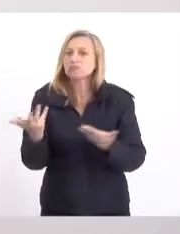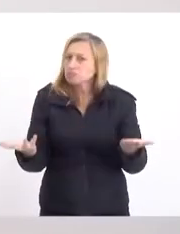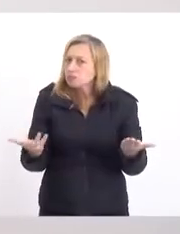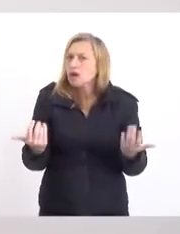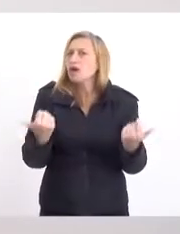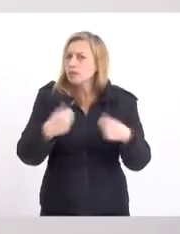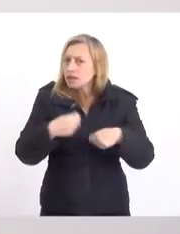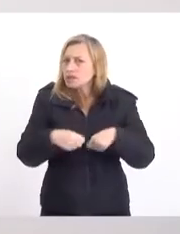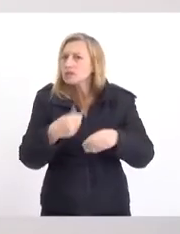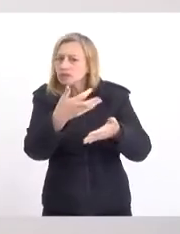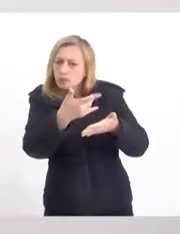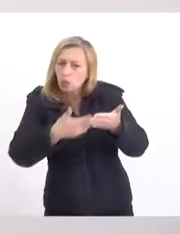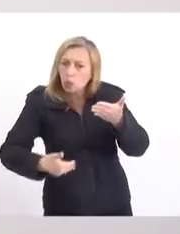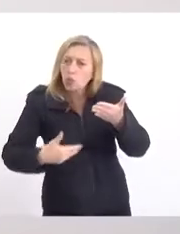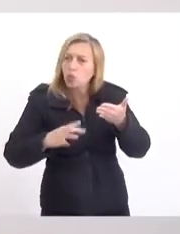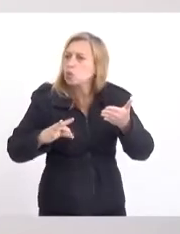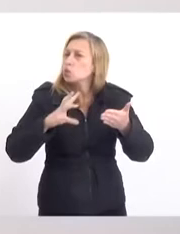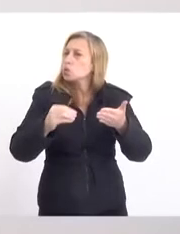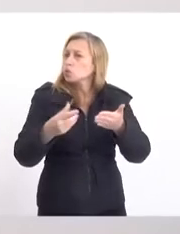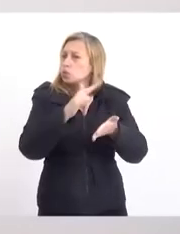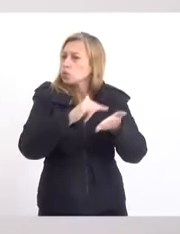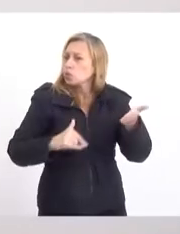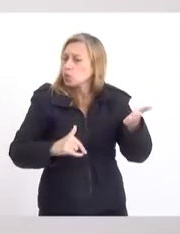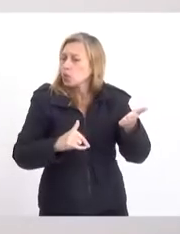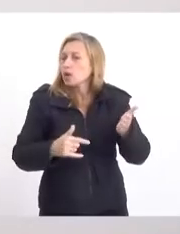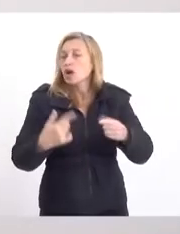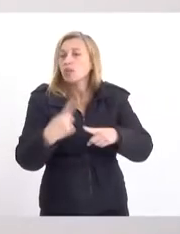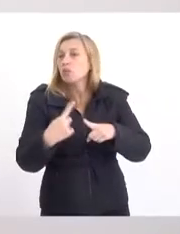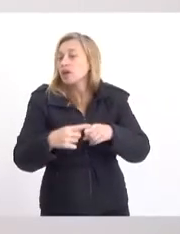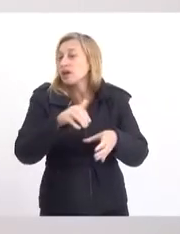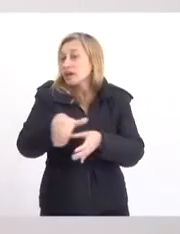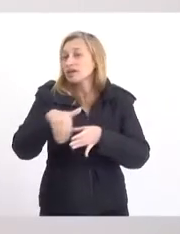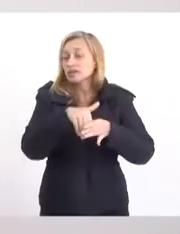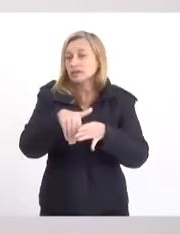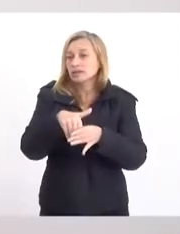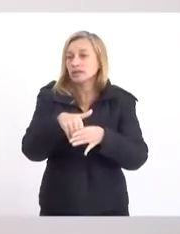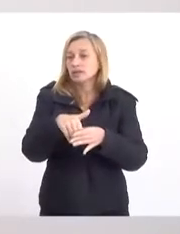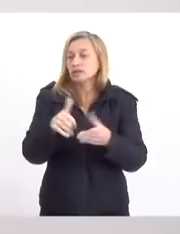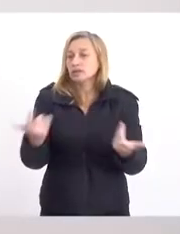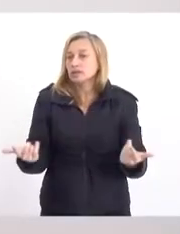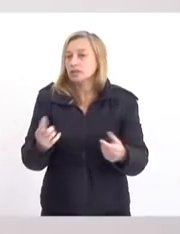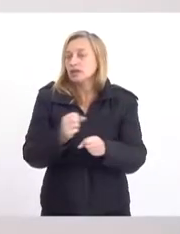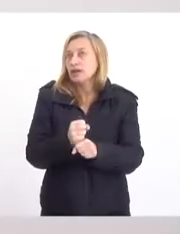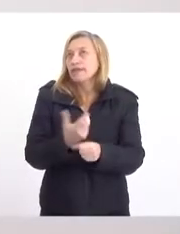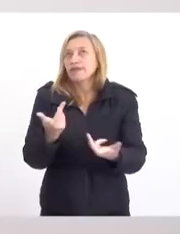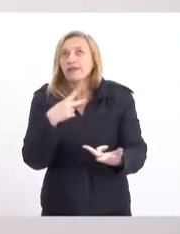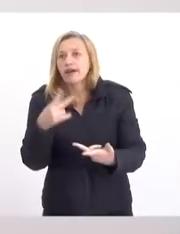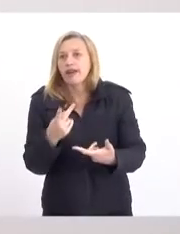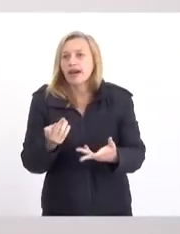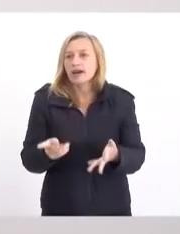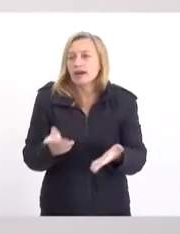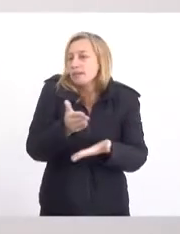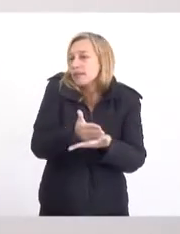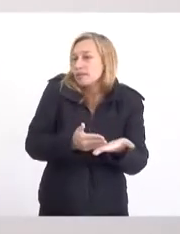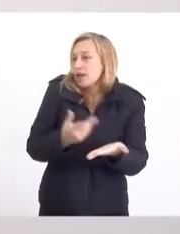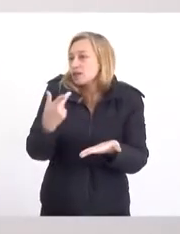de cronograma para tudo isso, porque ano eleitoral não dá para dizer que parte disso só sairá daqui